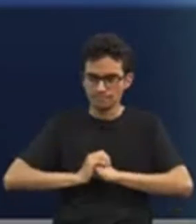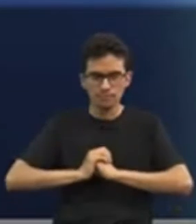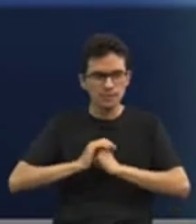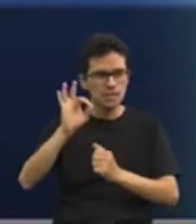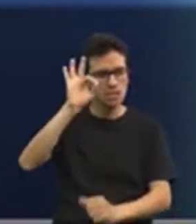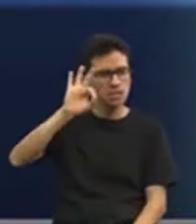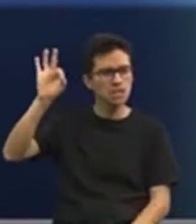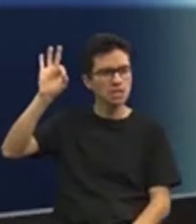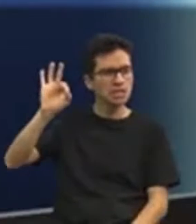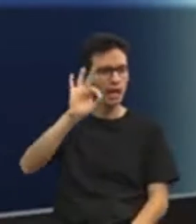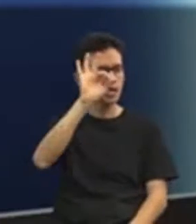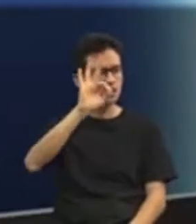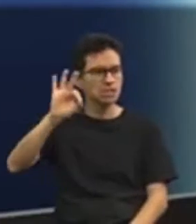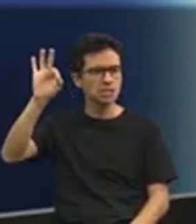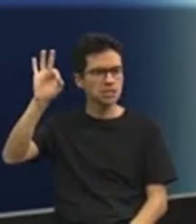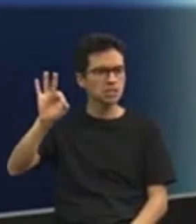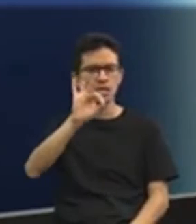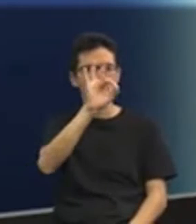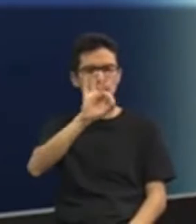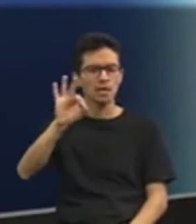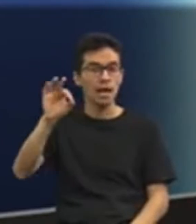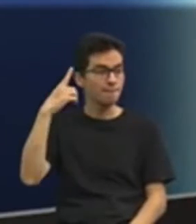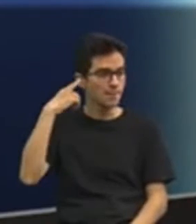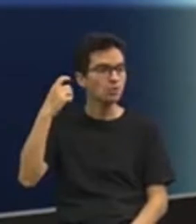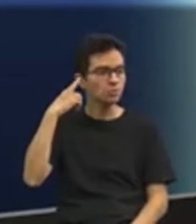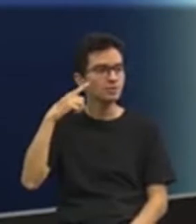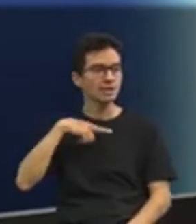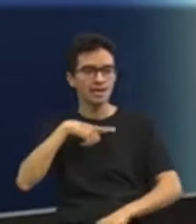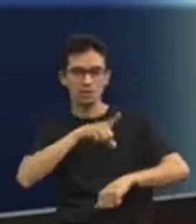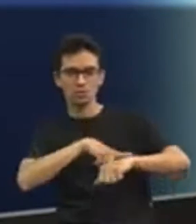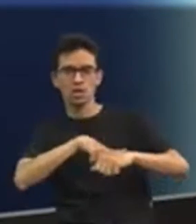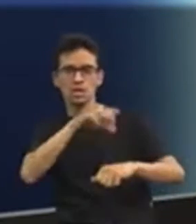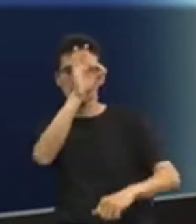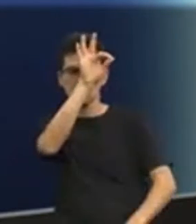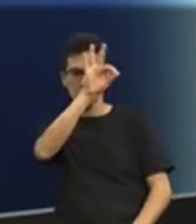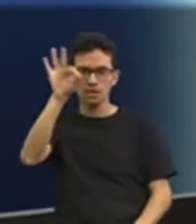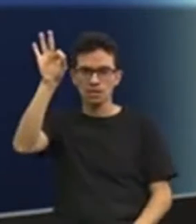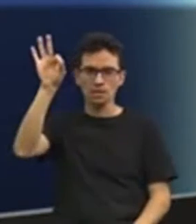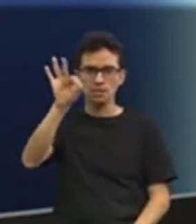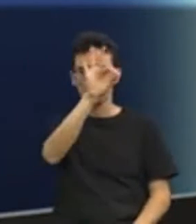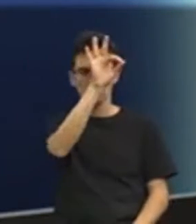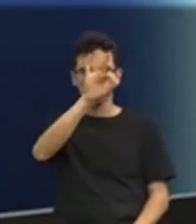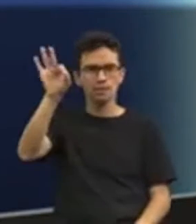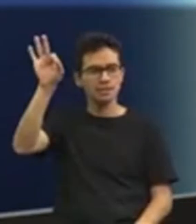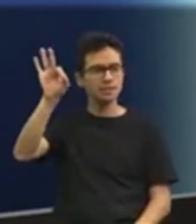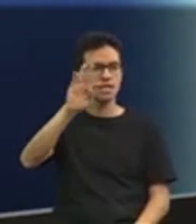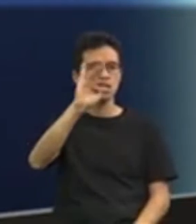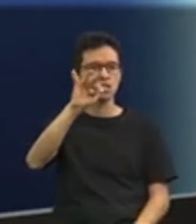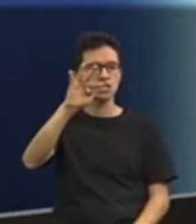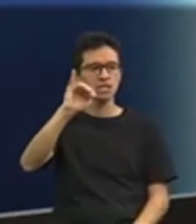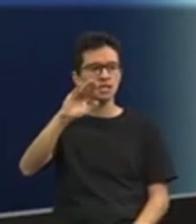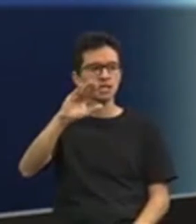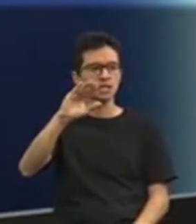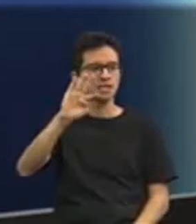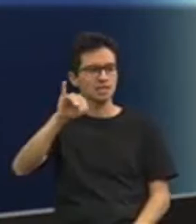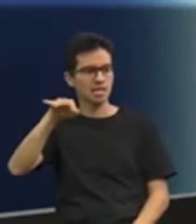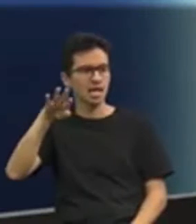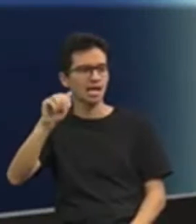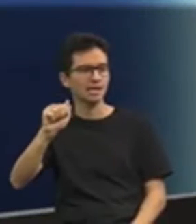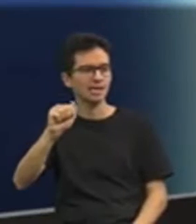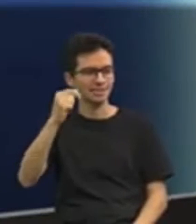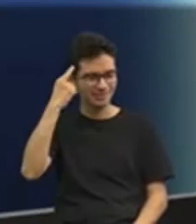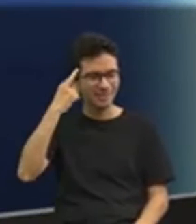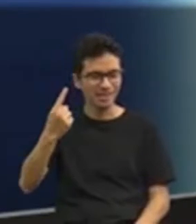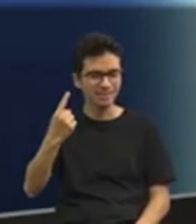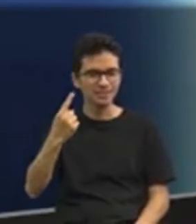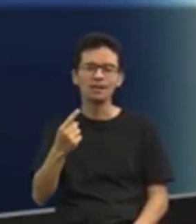pick aqui é o barulho do relógio mas ele fala no pêndulo é atendido aliás é que o pêndulo do